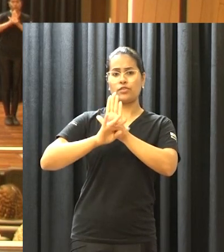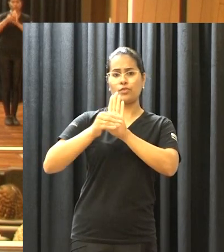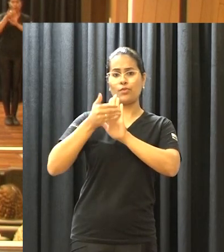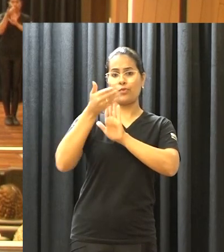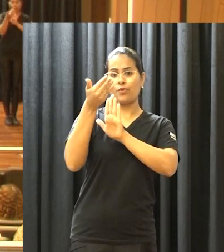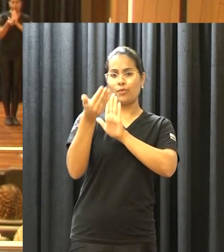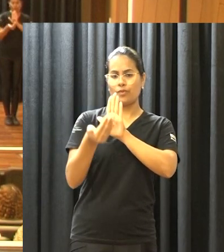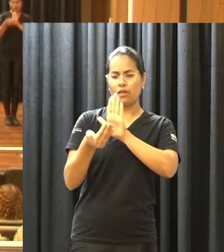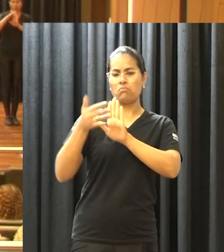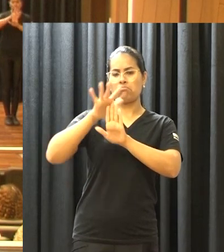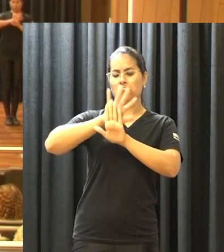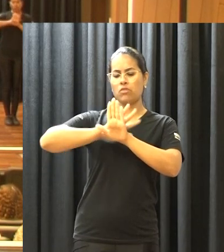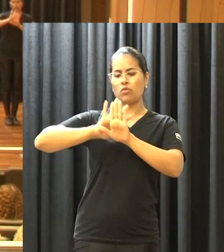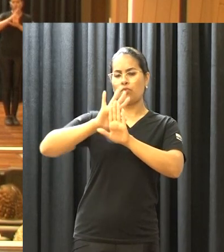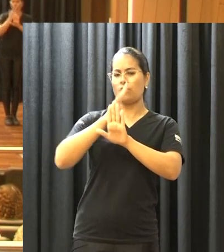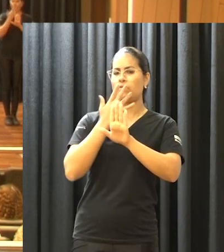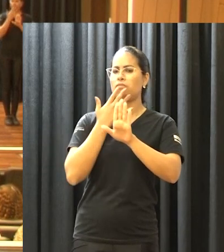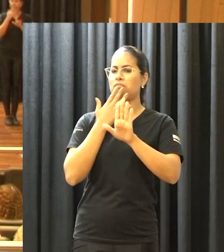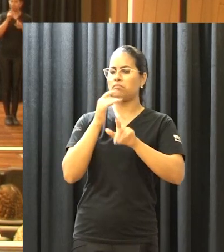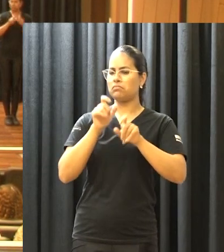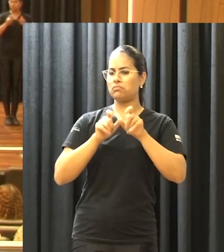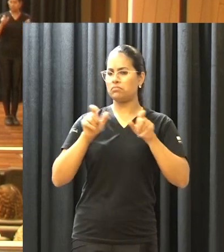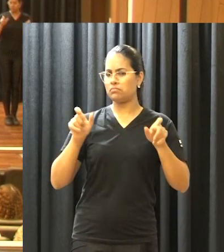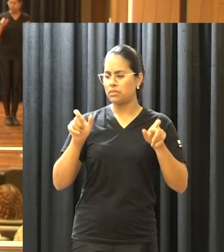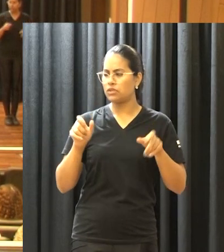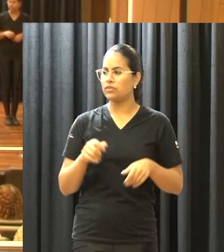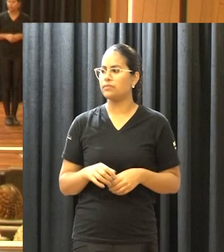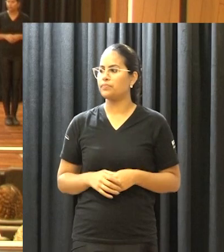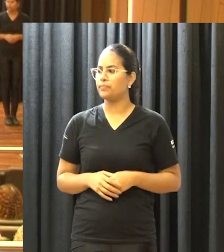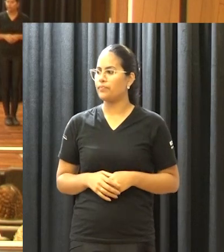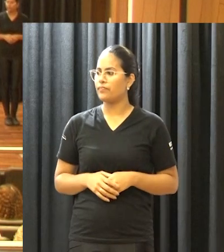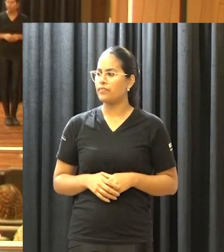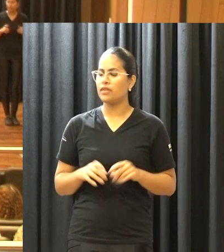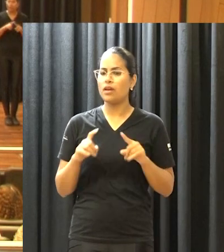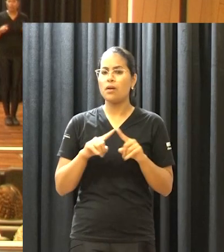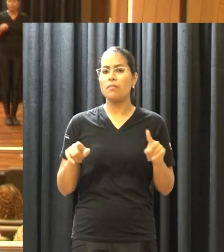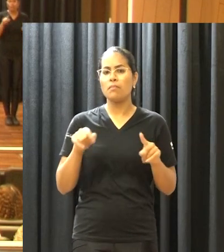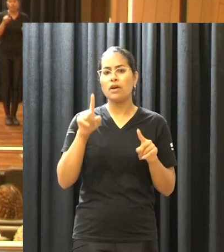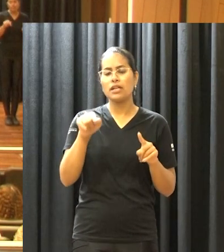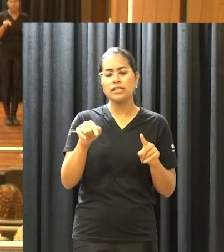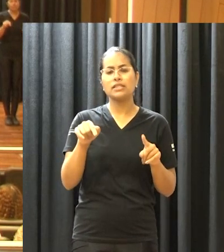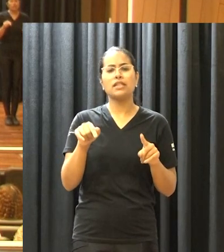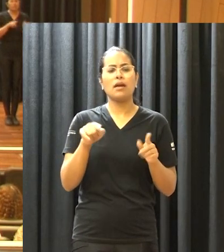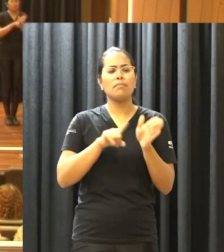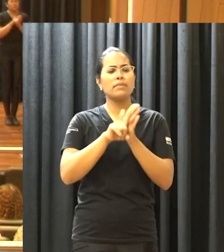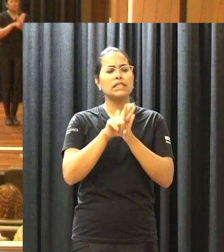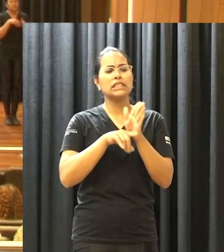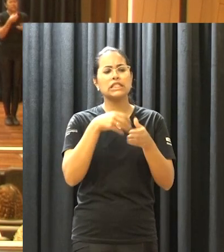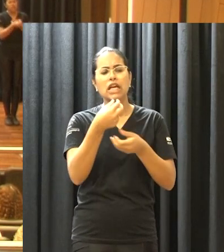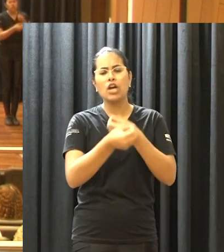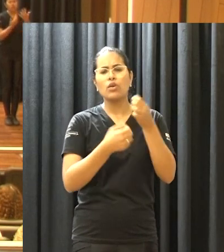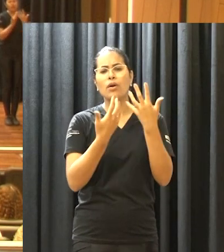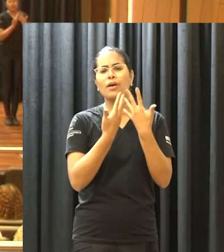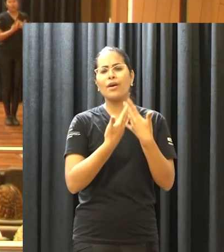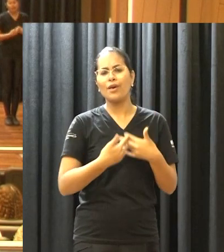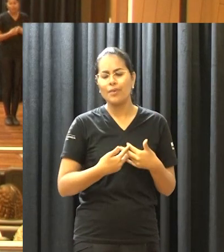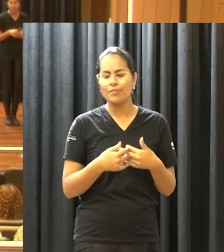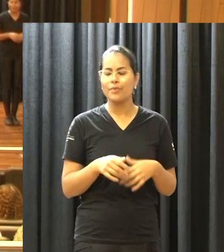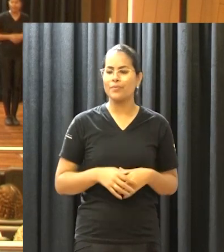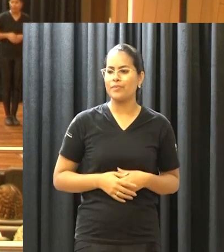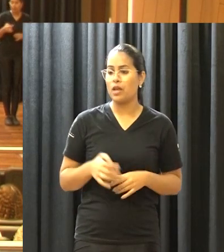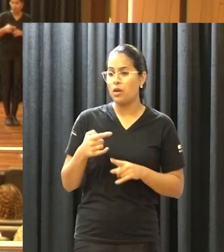tomada no sentido da gente materializar graficamente o que é o pesquisar com. As mulheres, quando falavam dos seus